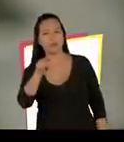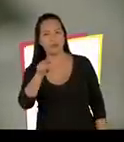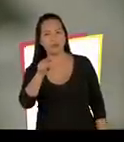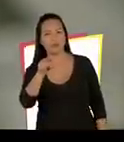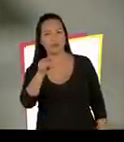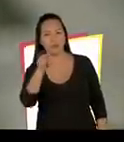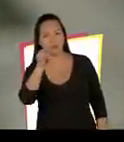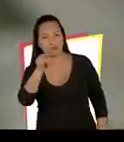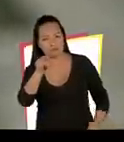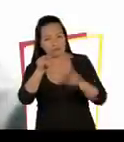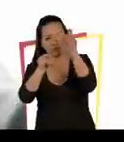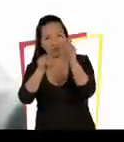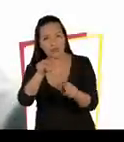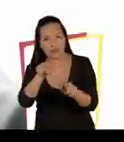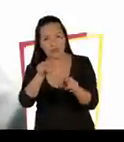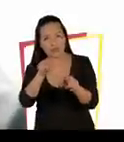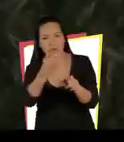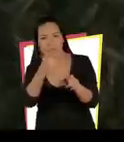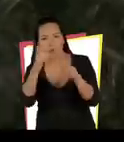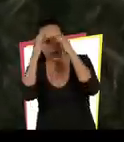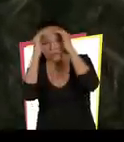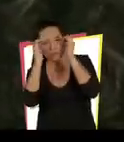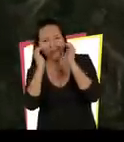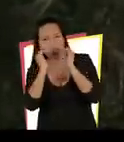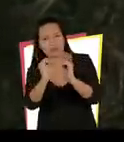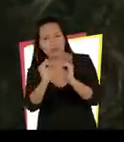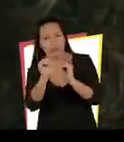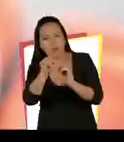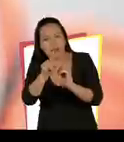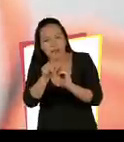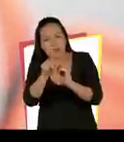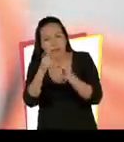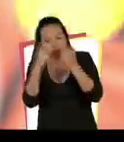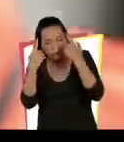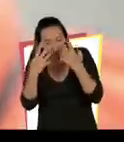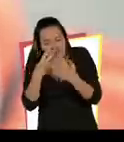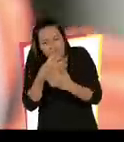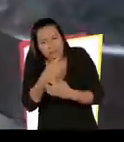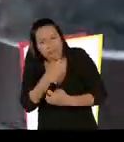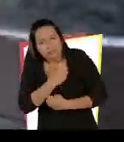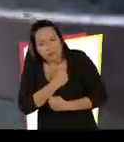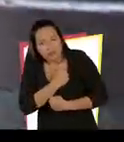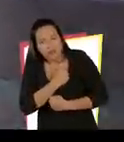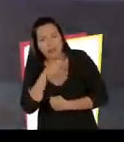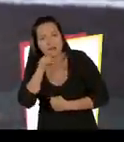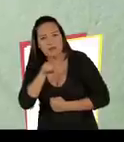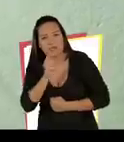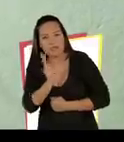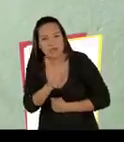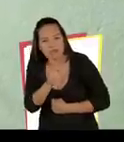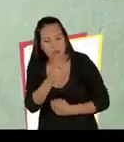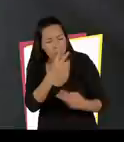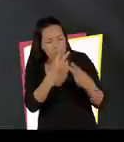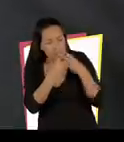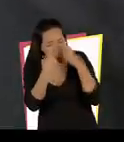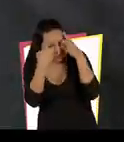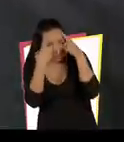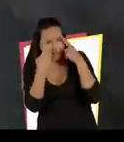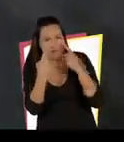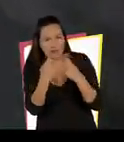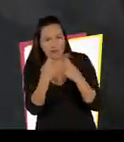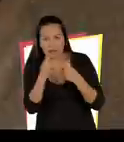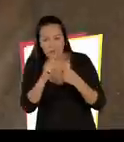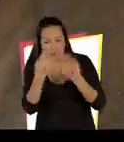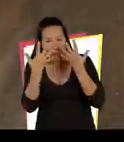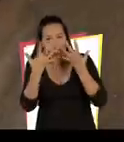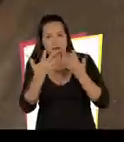Ei, você. Você que é esquecido, desrespeitado, exprimido. Você que virou refém da violência.